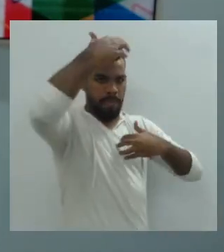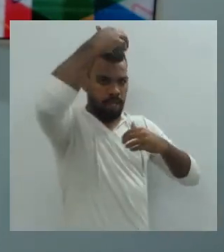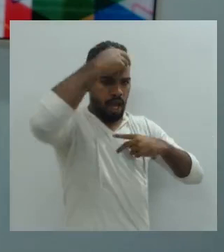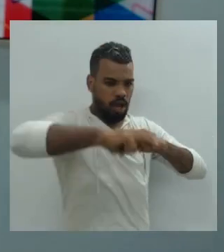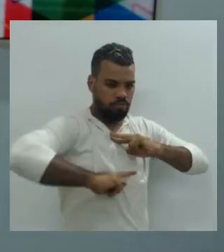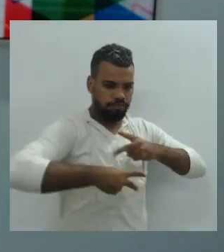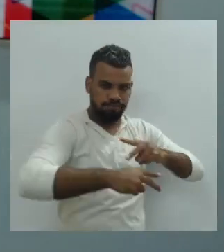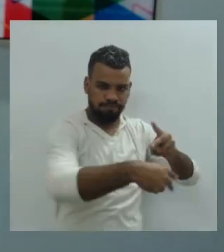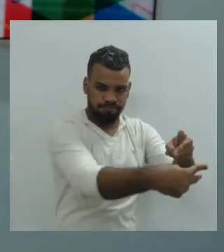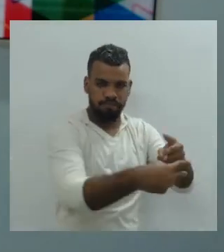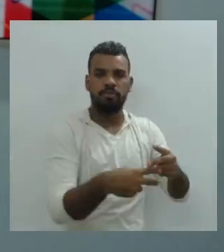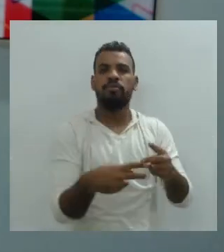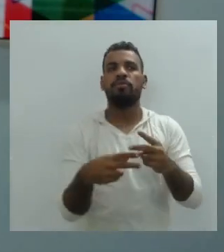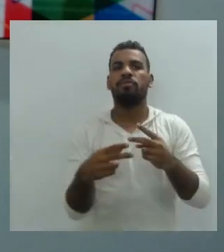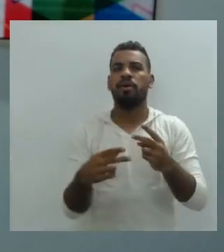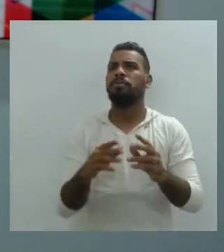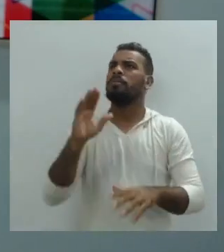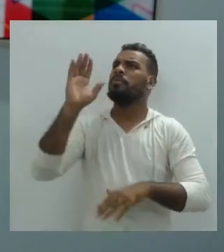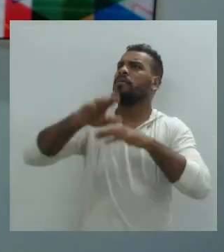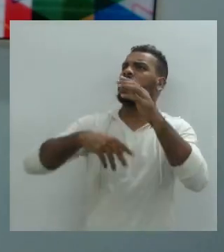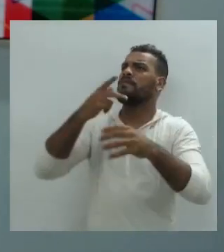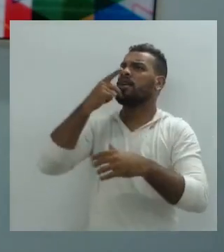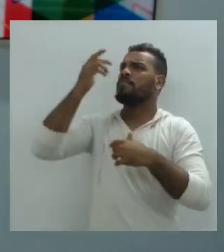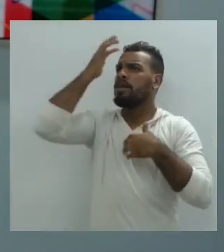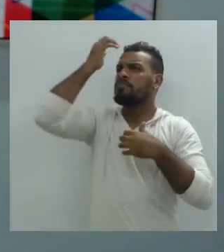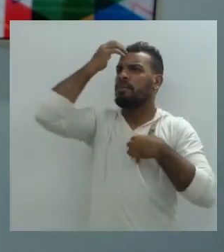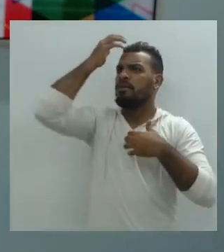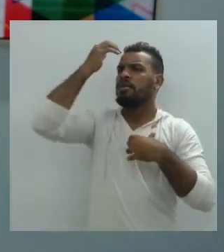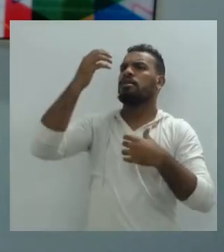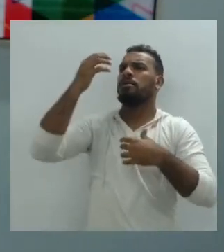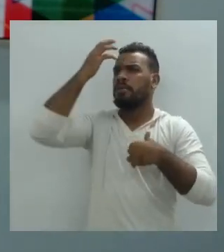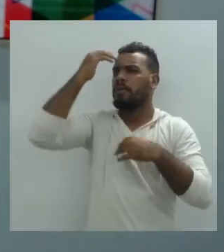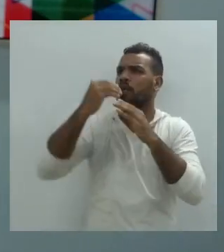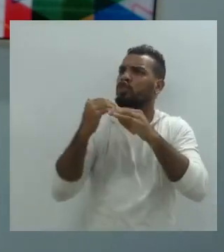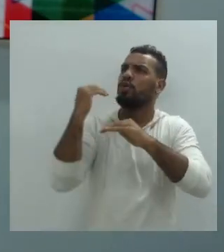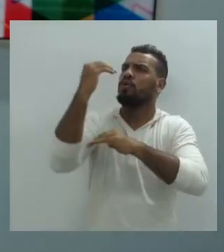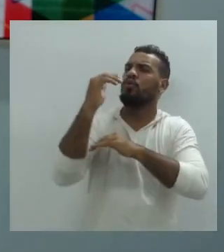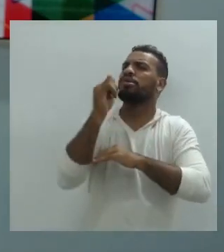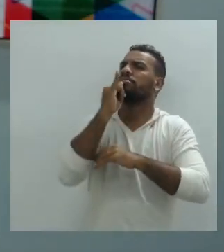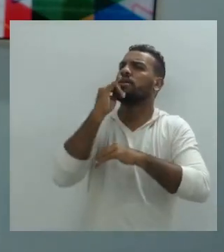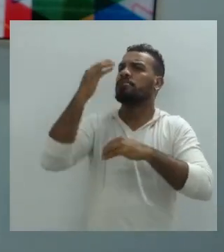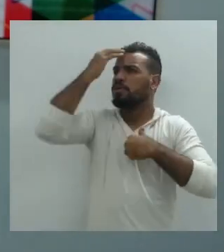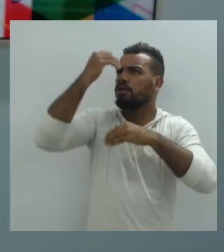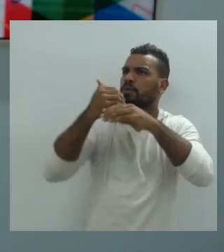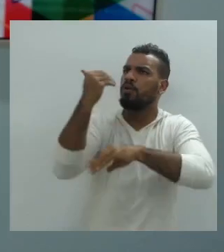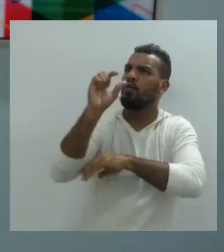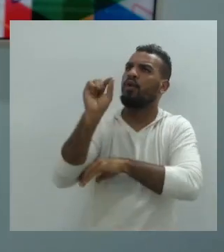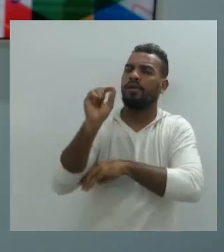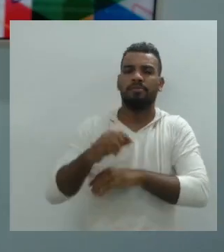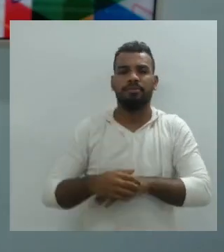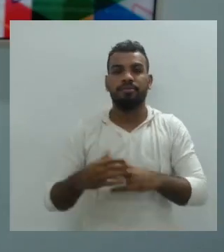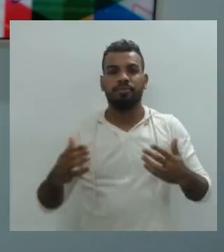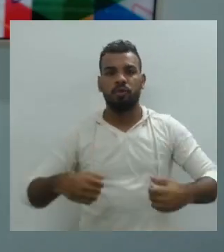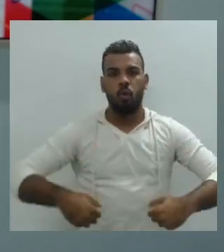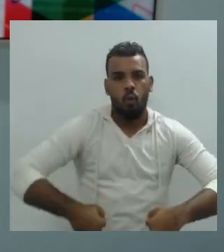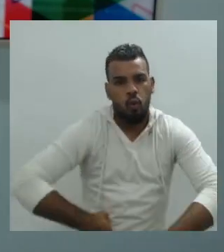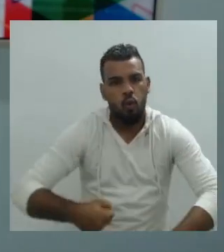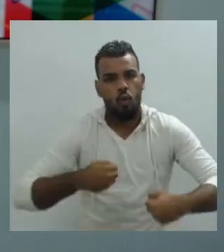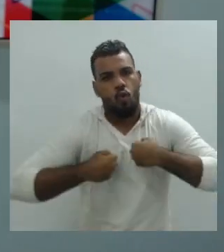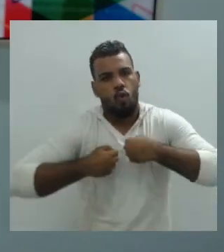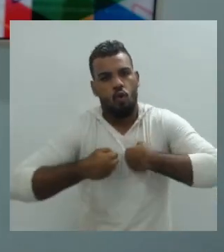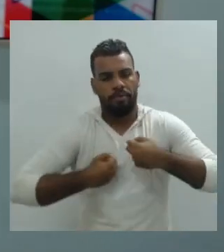primatas superiores. Então você está falando tanto de primatas, primatas superiores, me dá exemplo. Os gorilas,